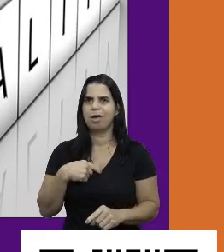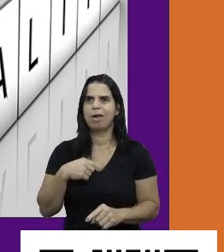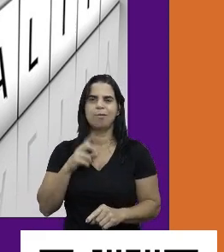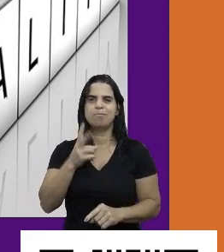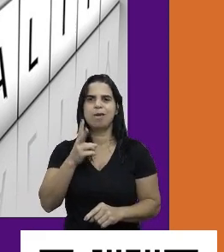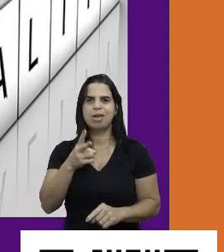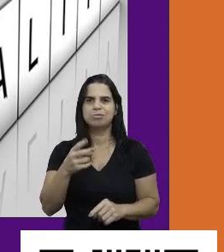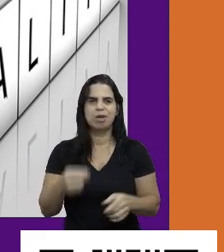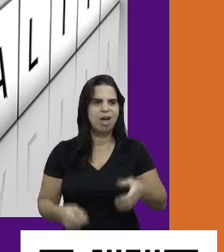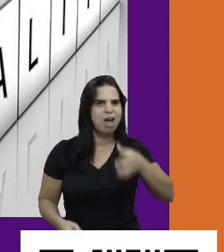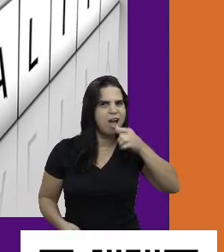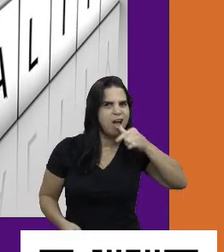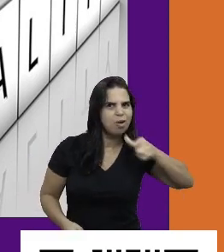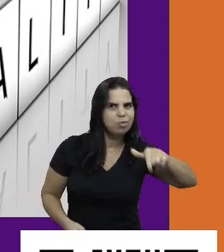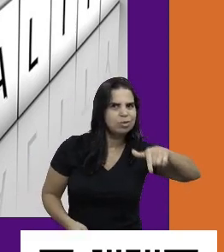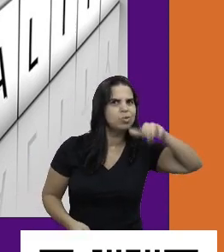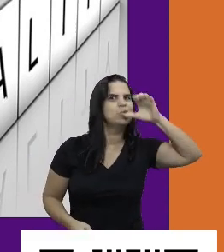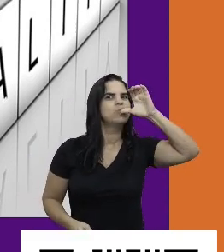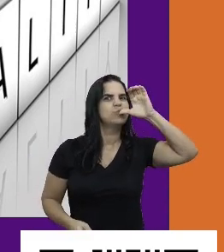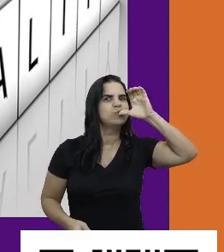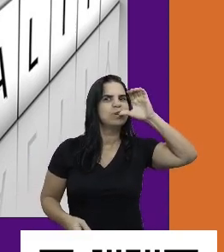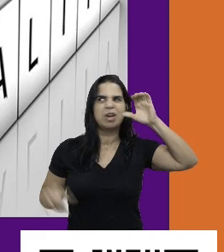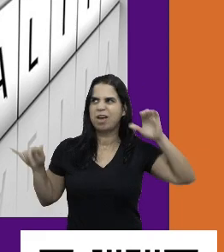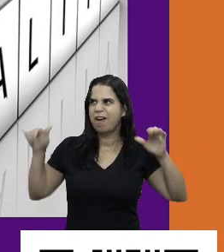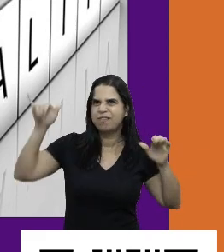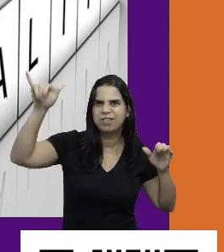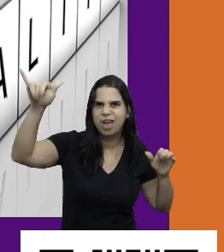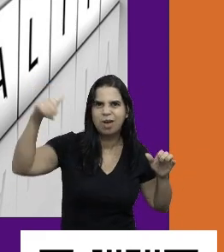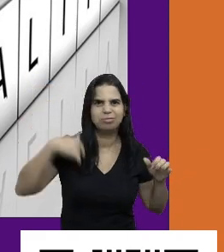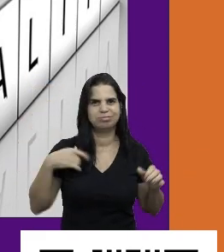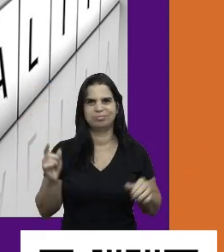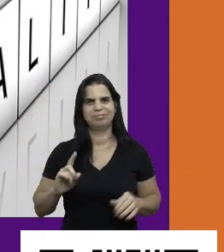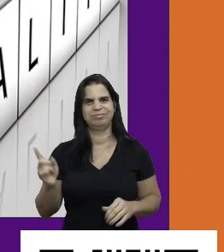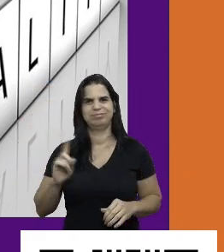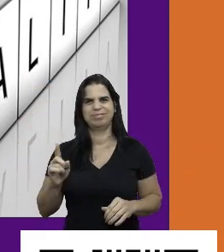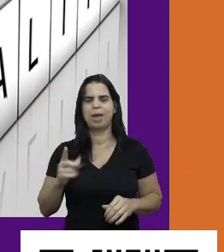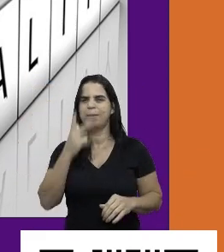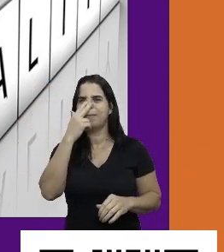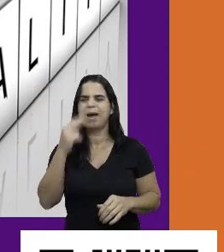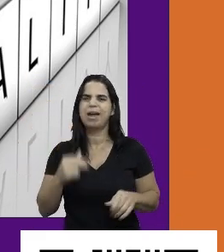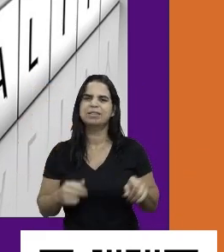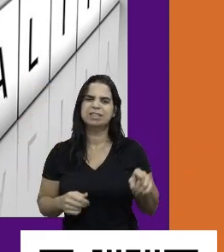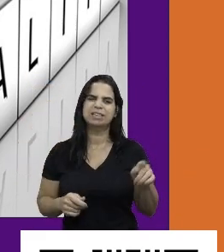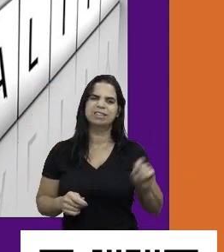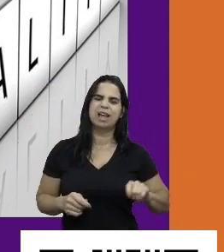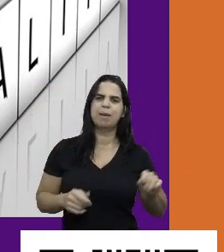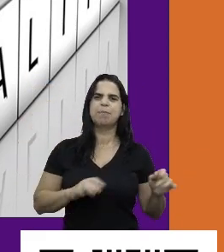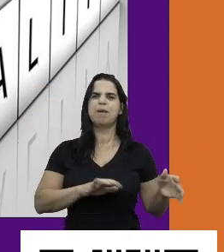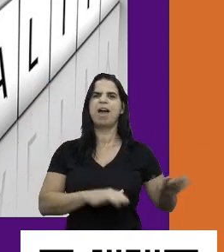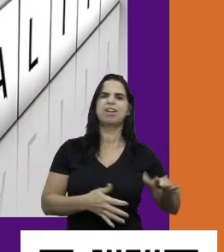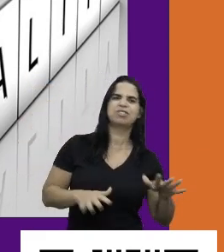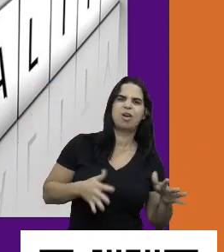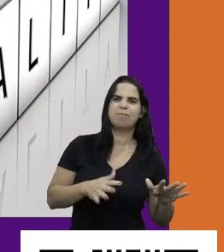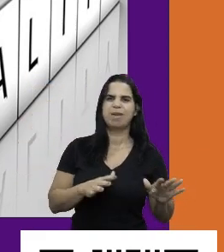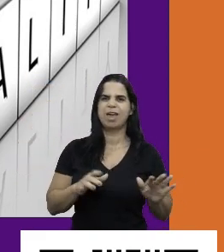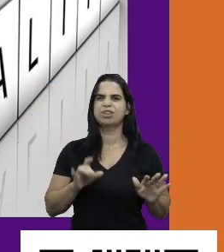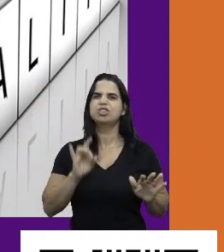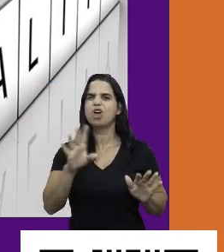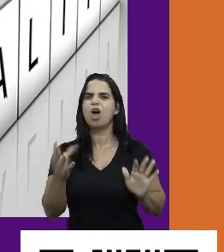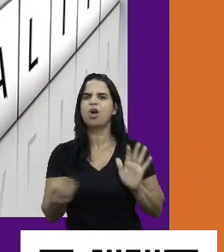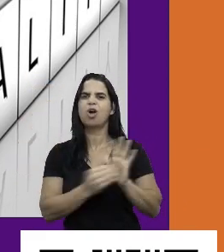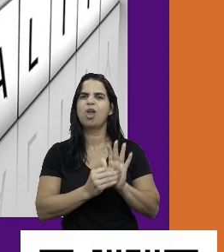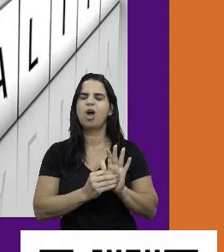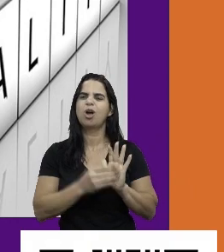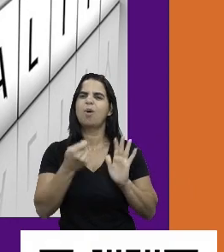voaria nesse avião mas nada a gente deixa passar né Fala Ah isso aqui cadastra mais ou menos põe só Campo obrigatório e paz isso